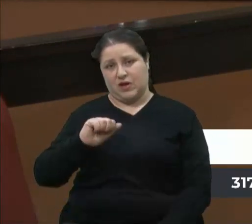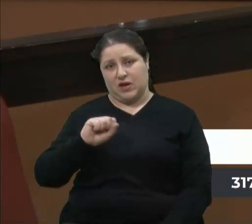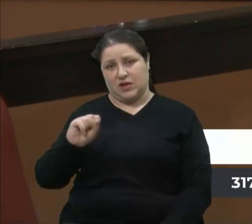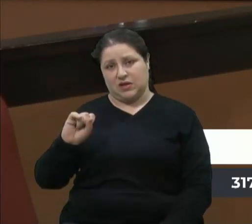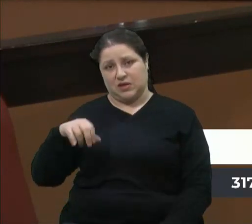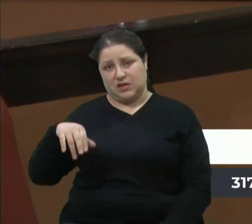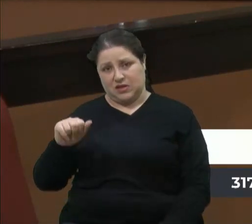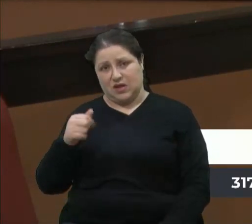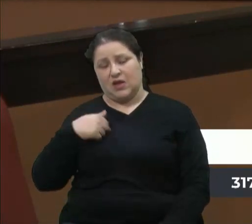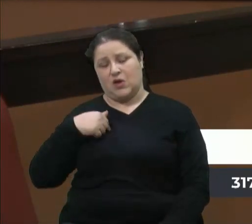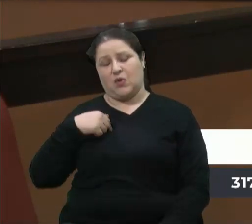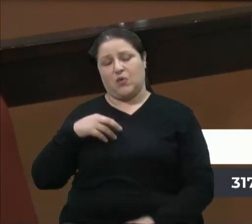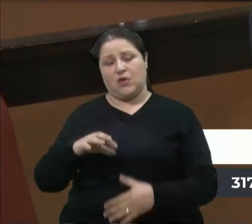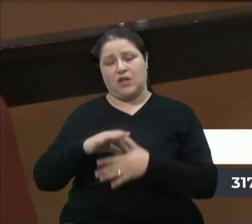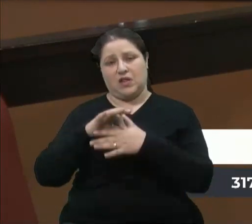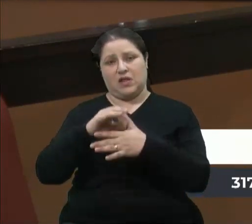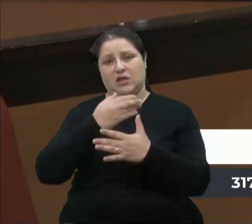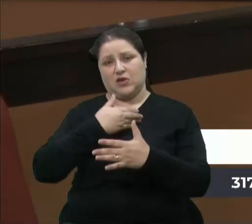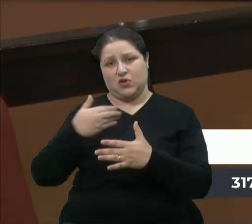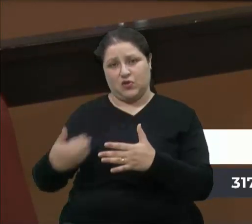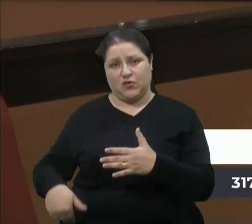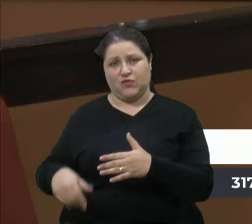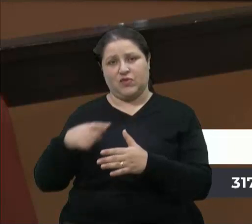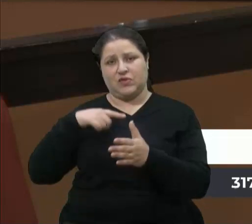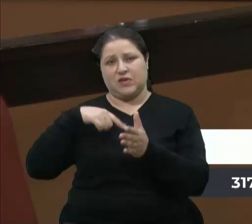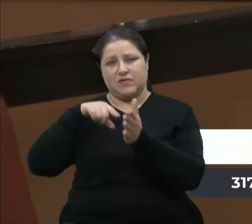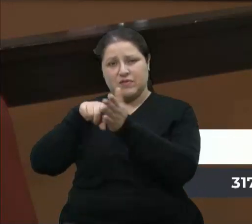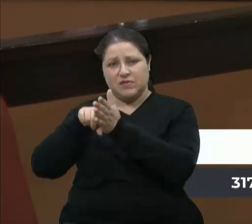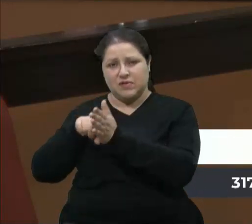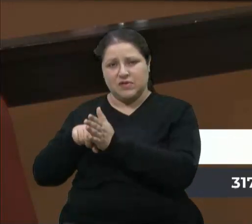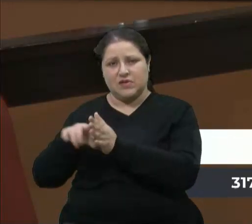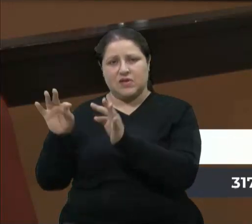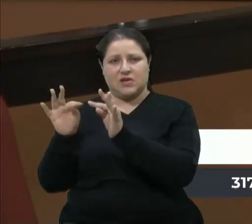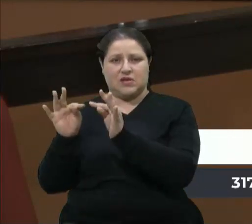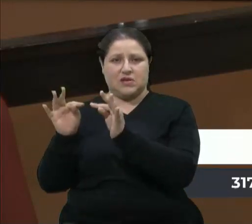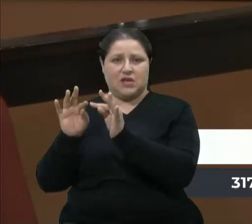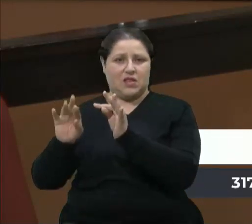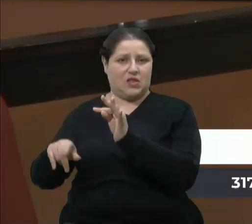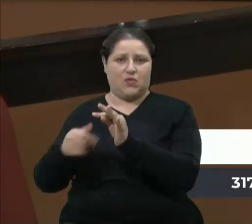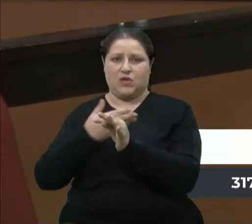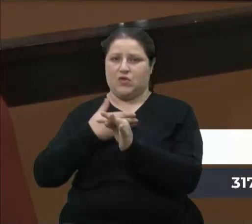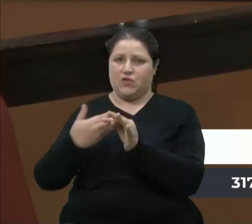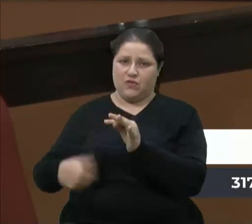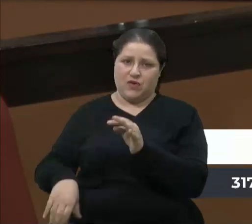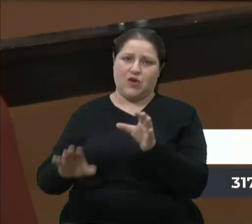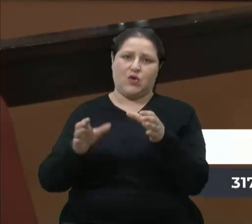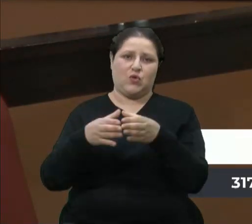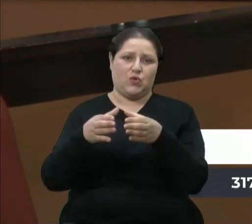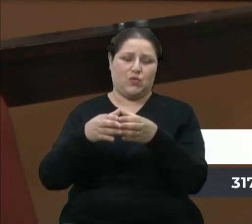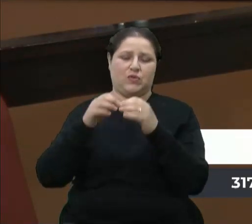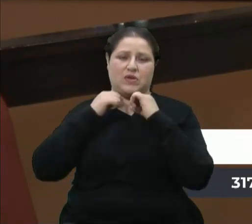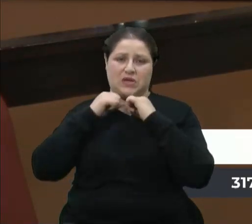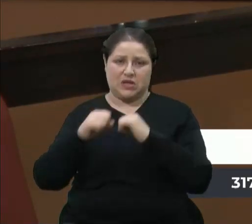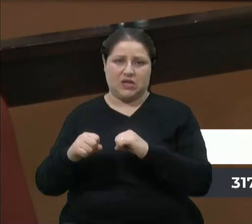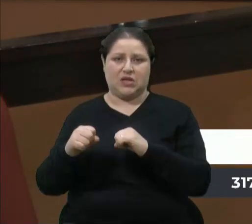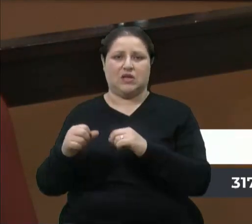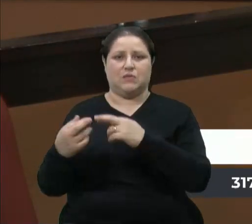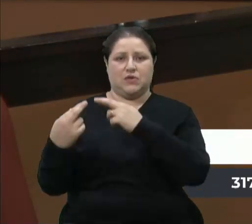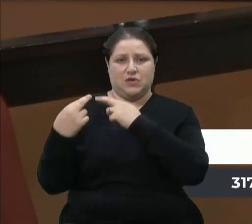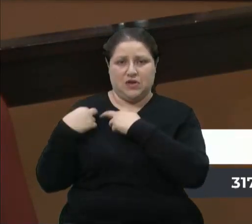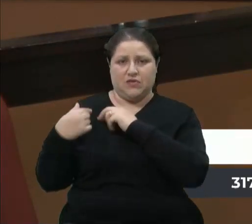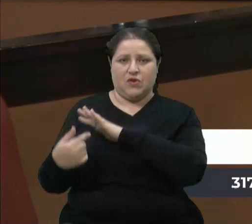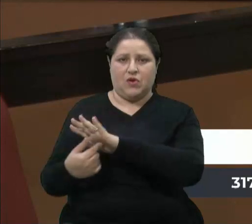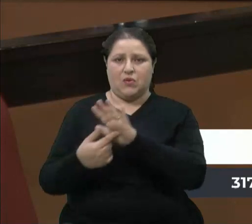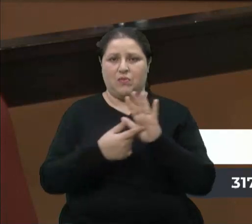governo, um levantamento técnico que não é de governo, da pasta competente, apresenta